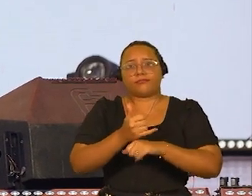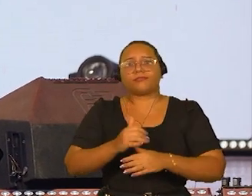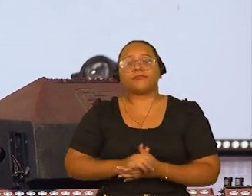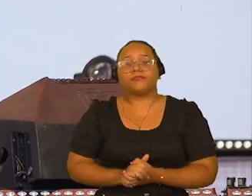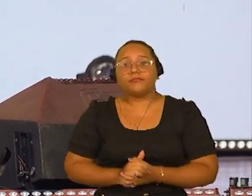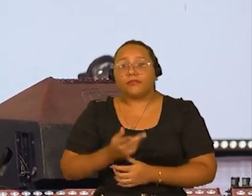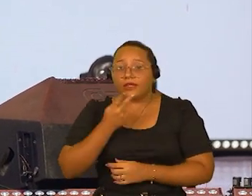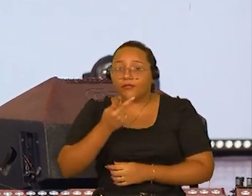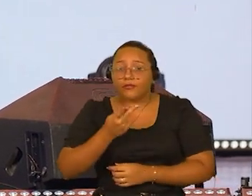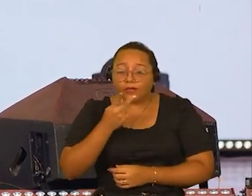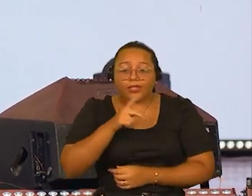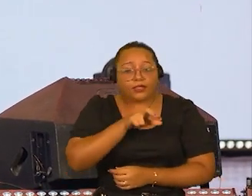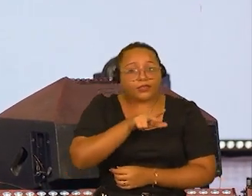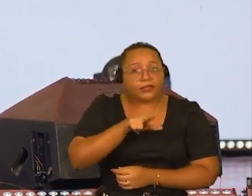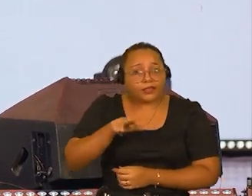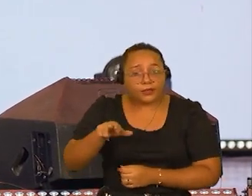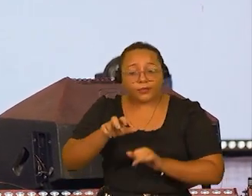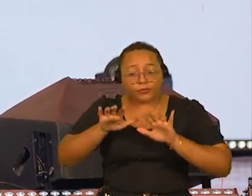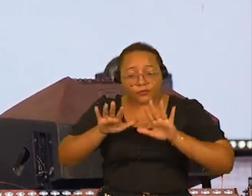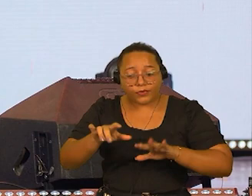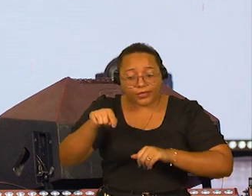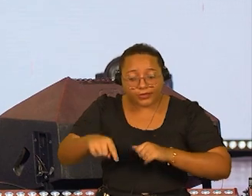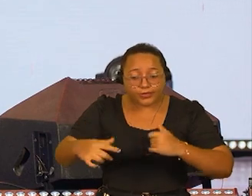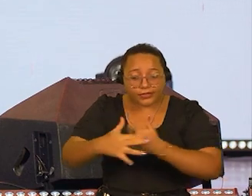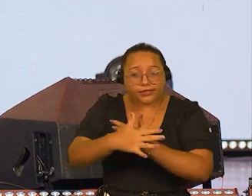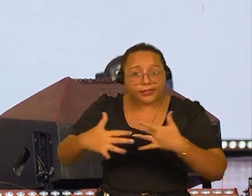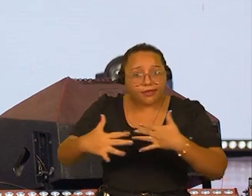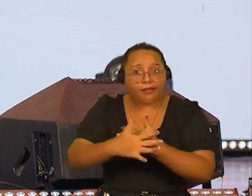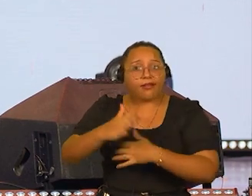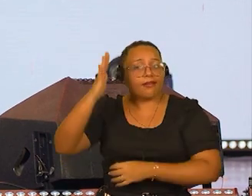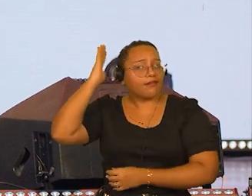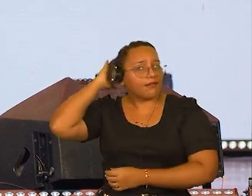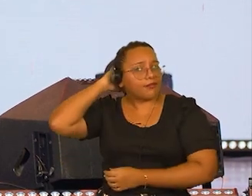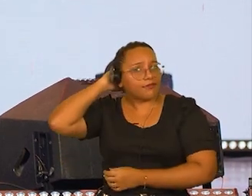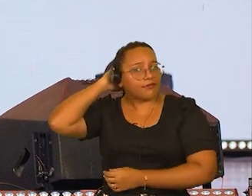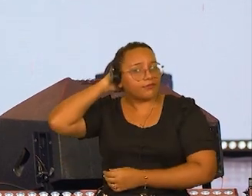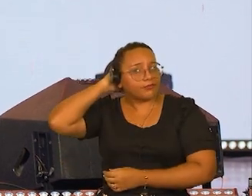Eu digo aos irmãos, fiquem em Belém,